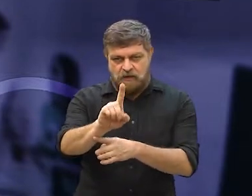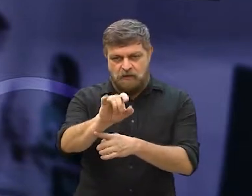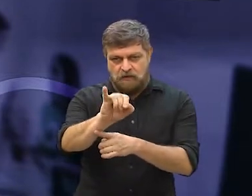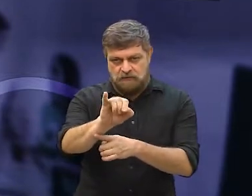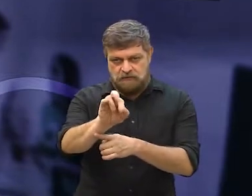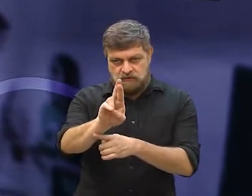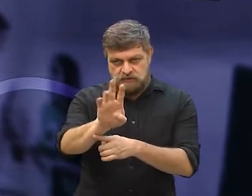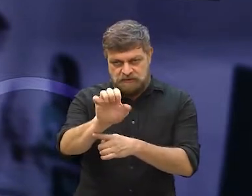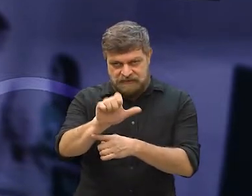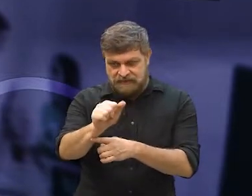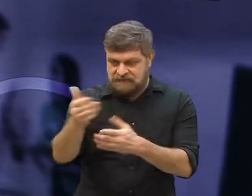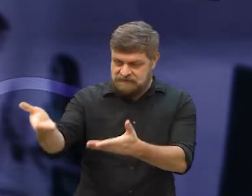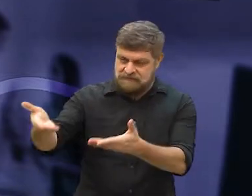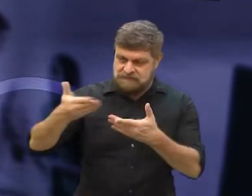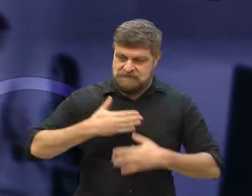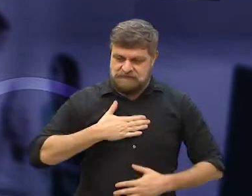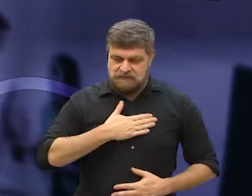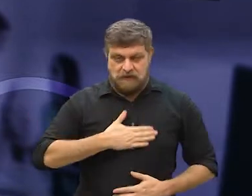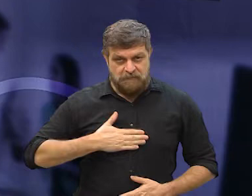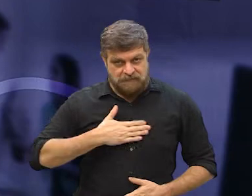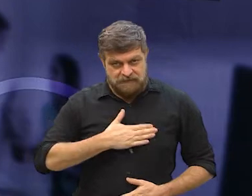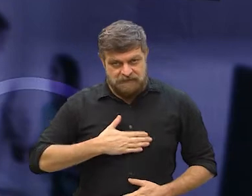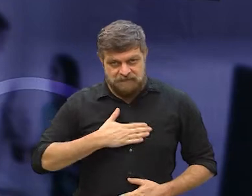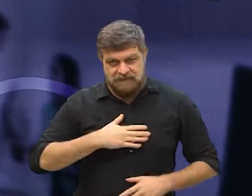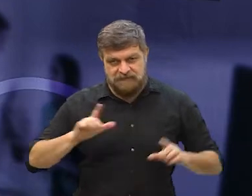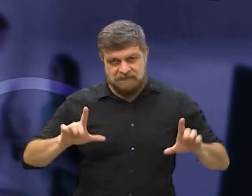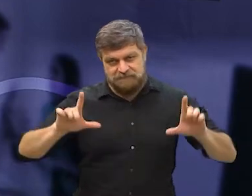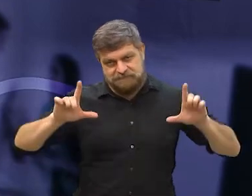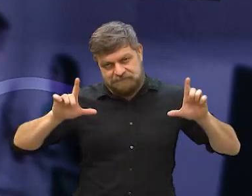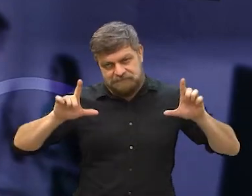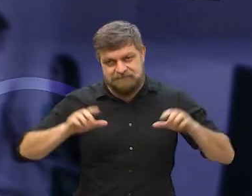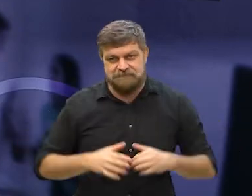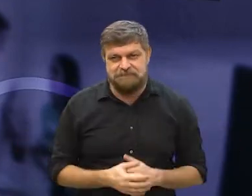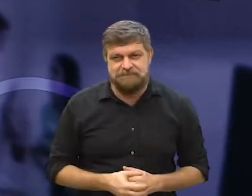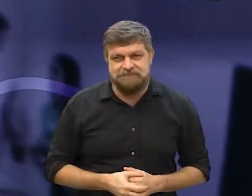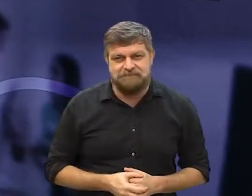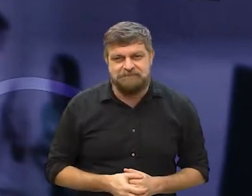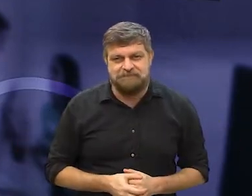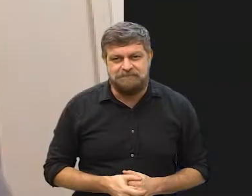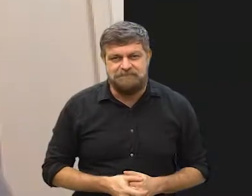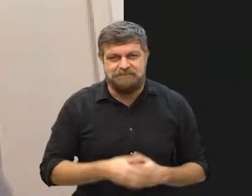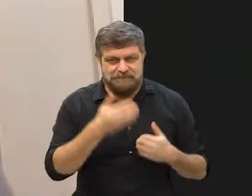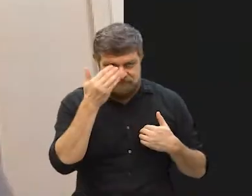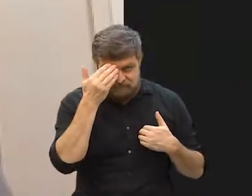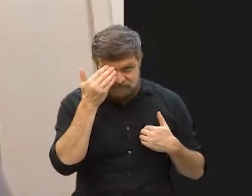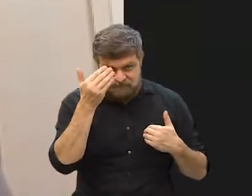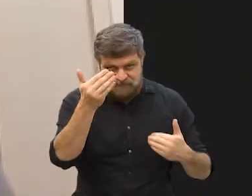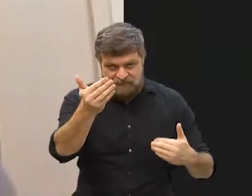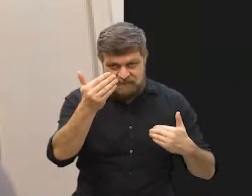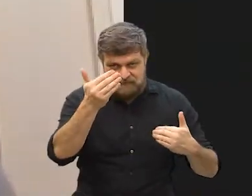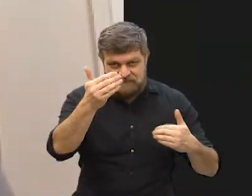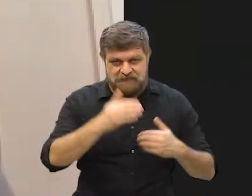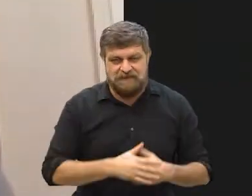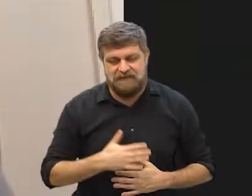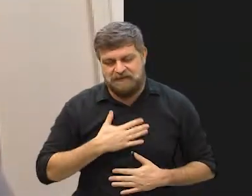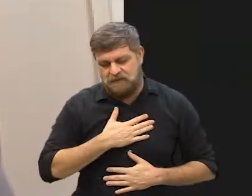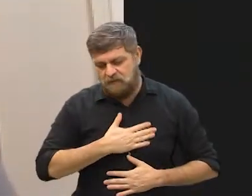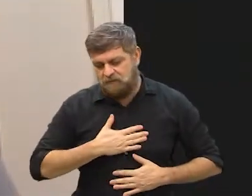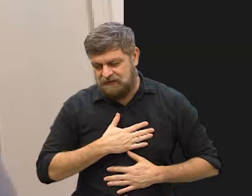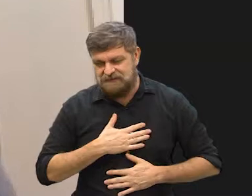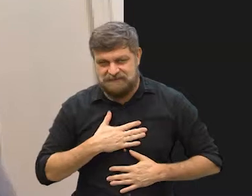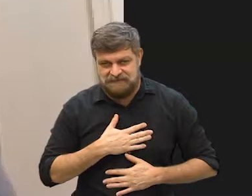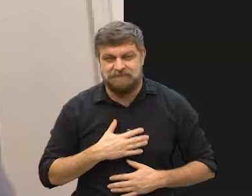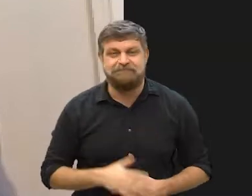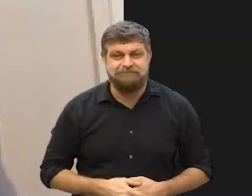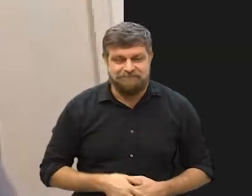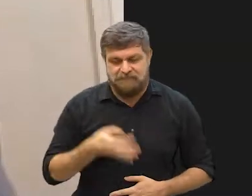seja bem-vinda. É um prazer recebê-la aqui no Mãos Solidárias. Muito obrigada. O prazer é nosso